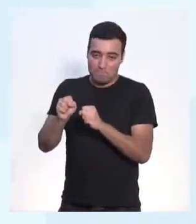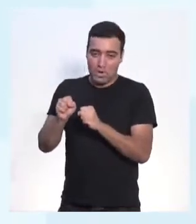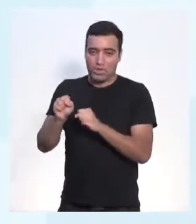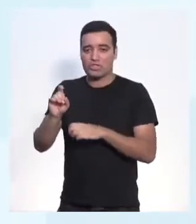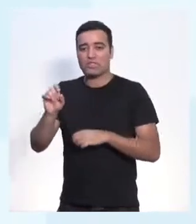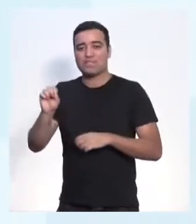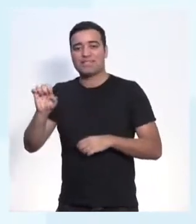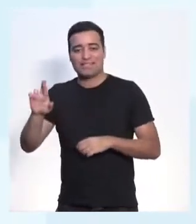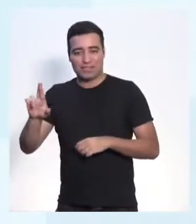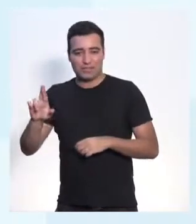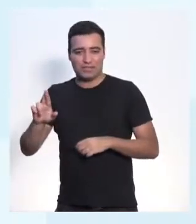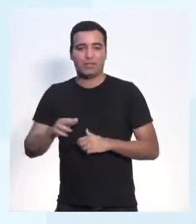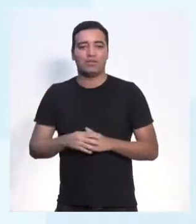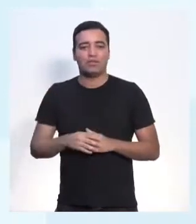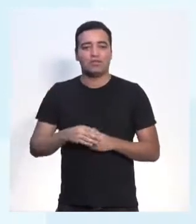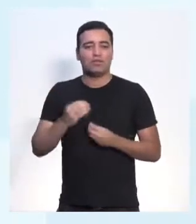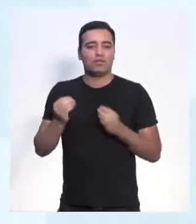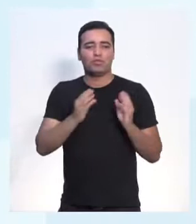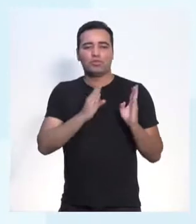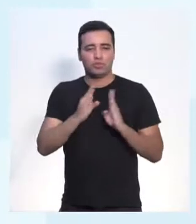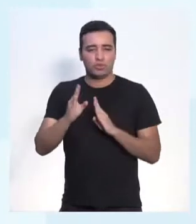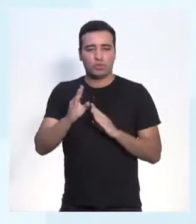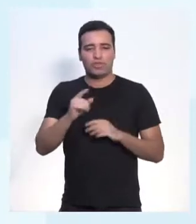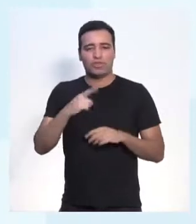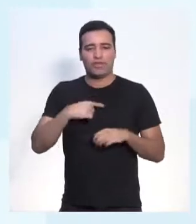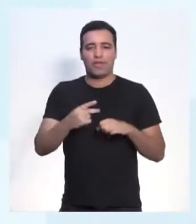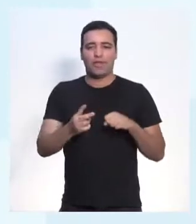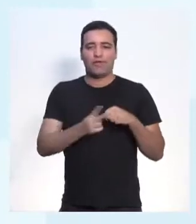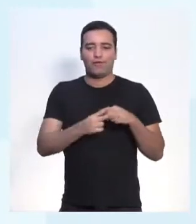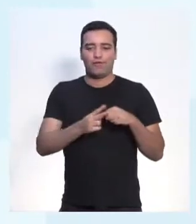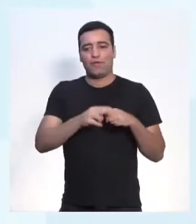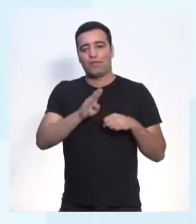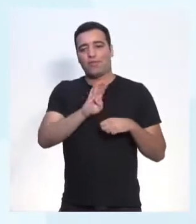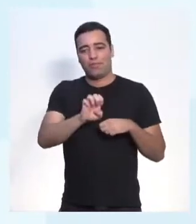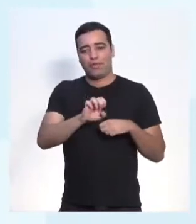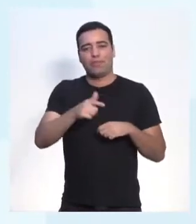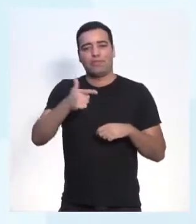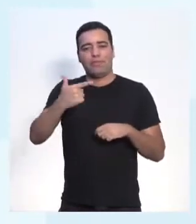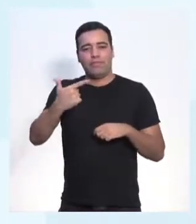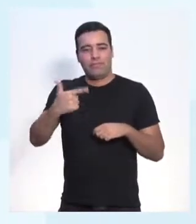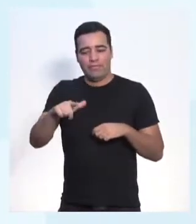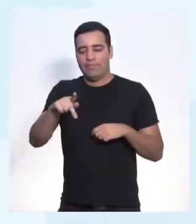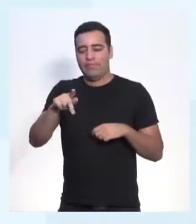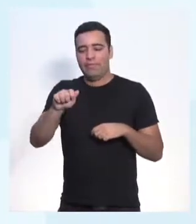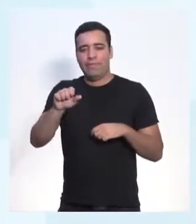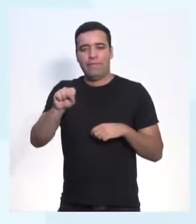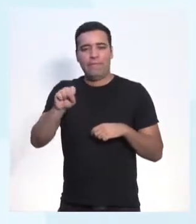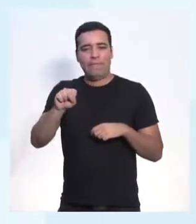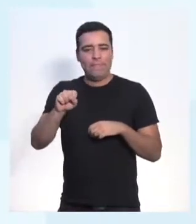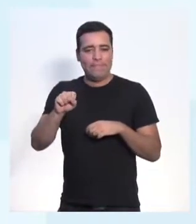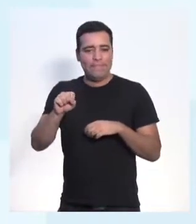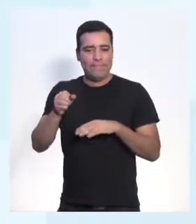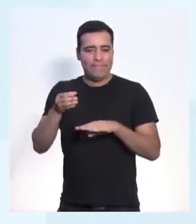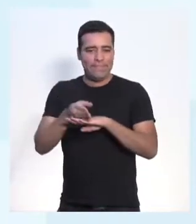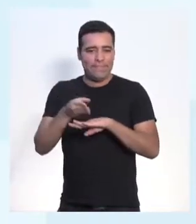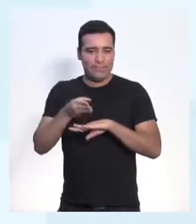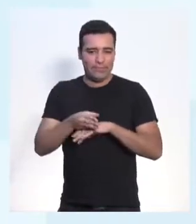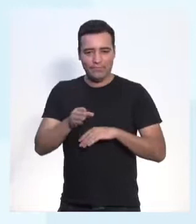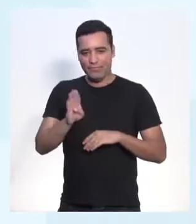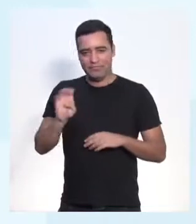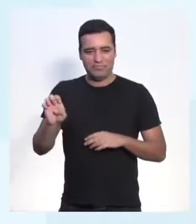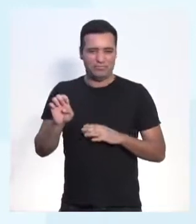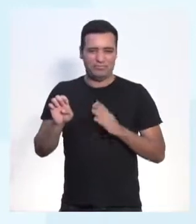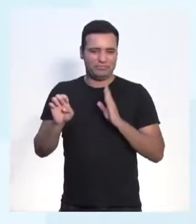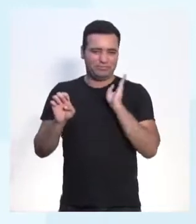estrutura do passive voice, você vai usar o verbo be mais o past participle. Eu não costumo falar verbo to be, falo be que é mais fácil.